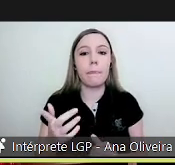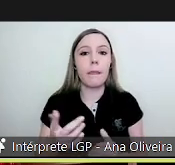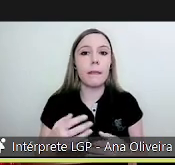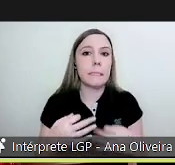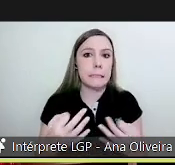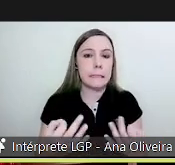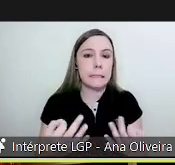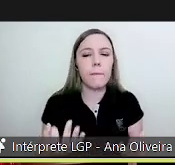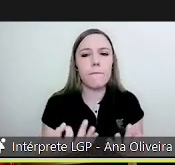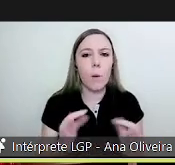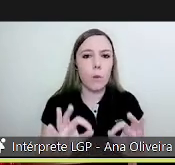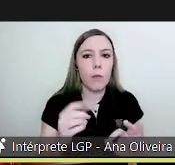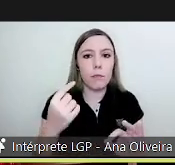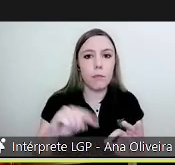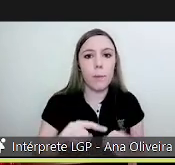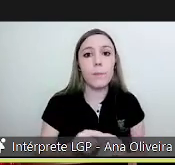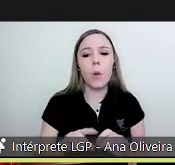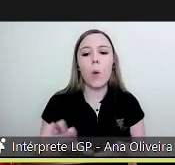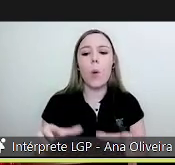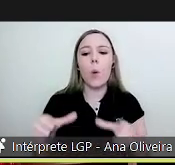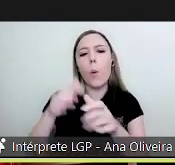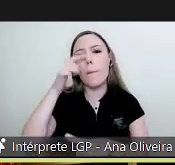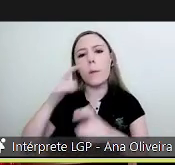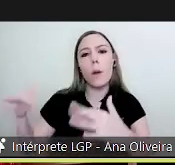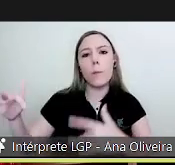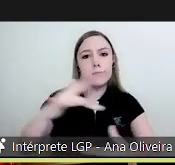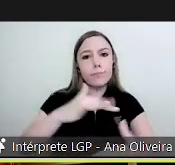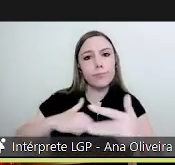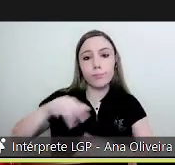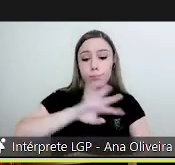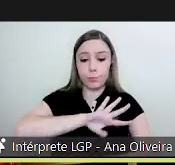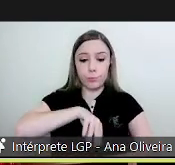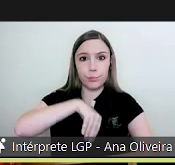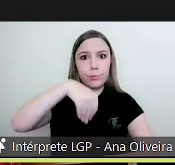mente. A população mundial, não é, que vive agrupada